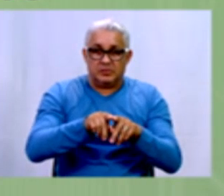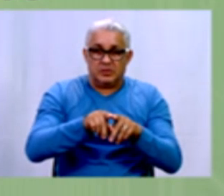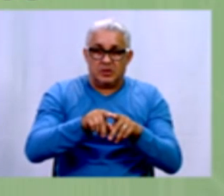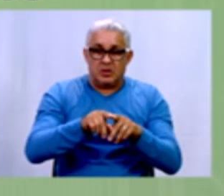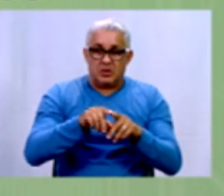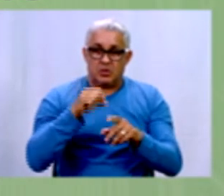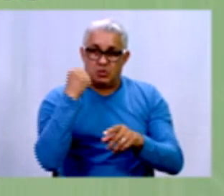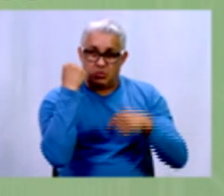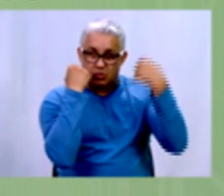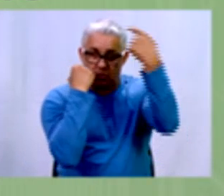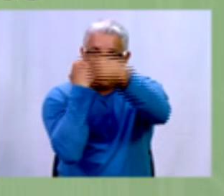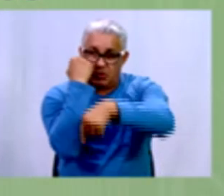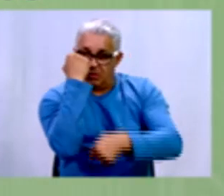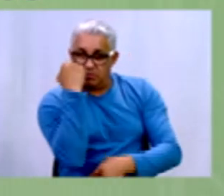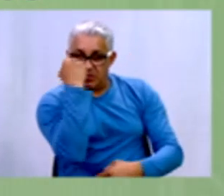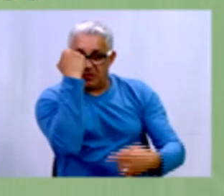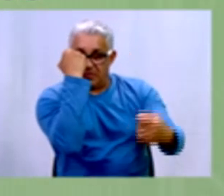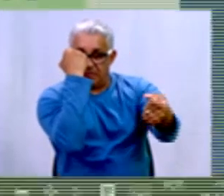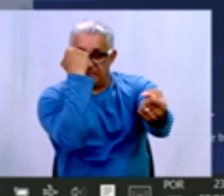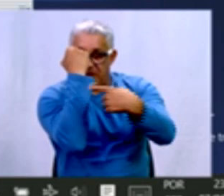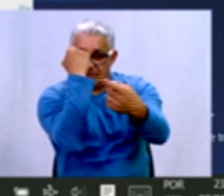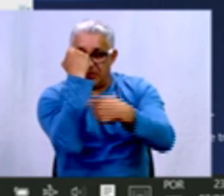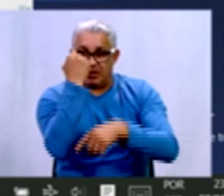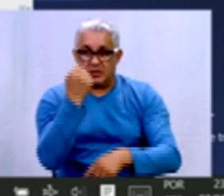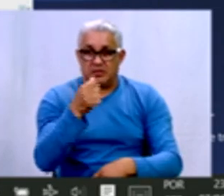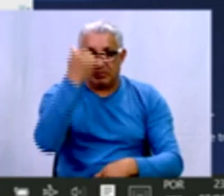com interferências externas são para